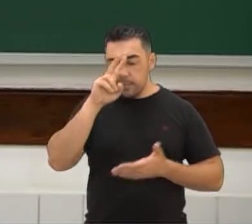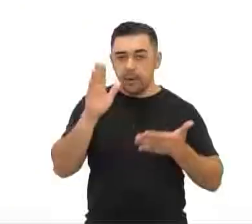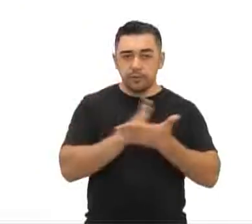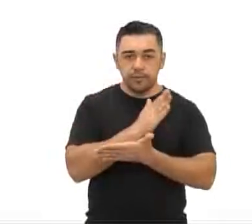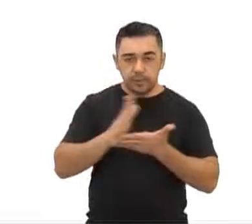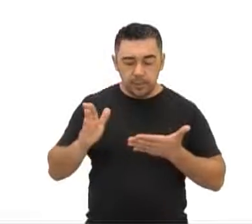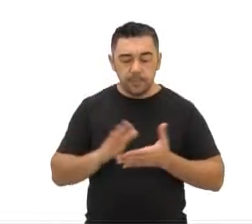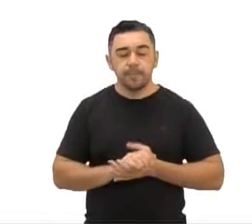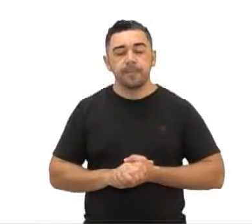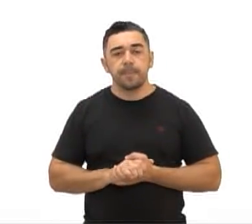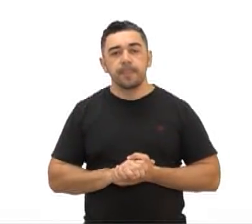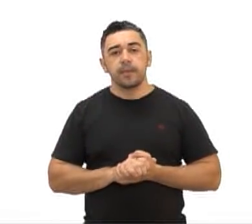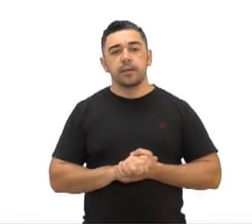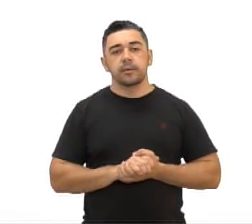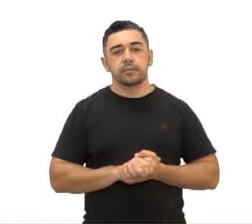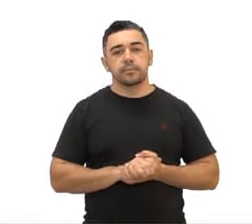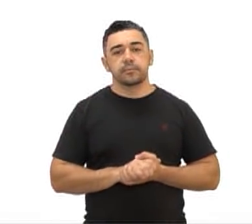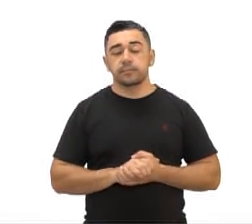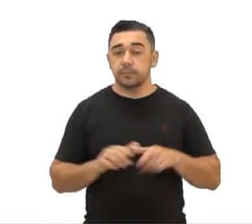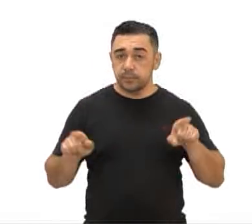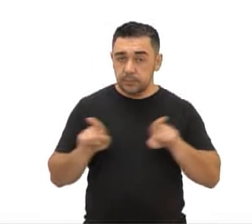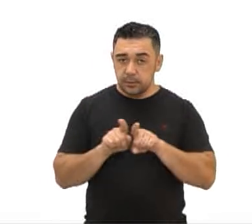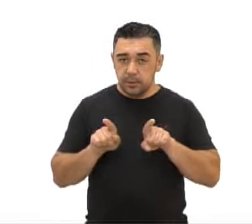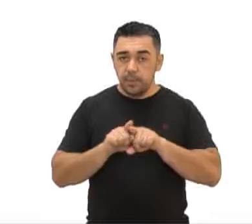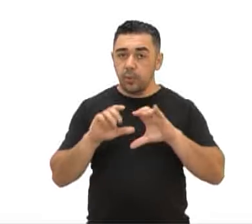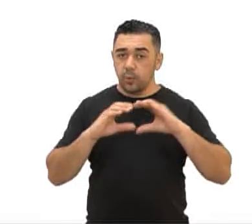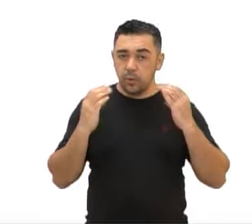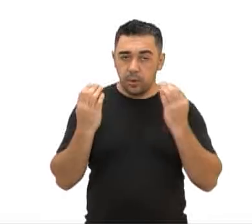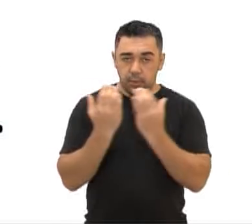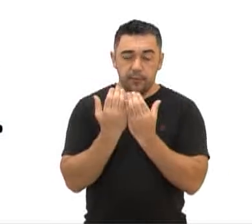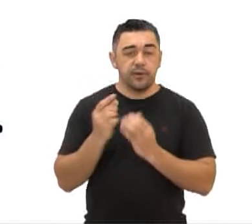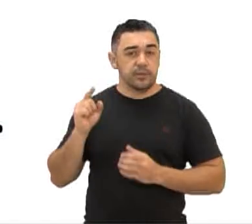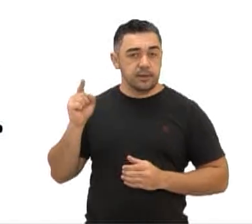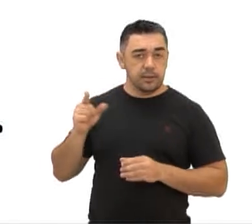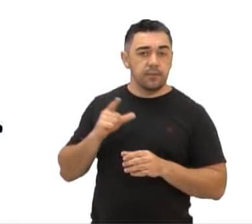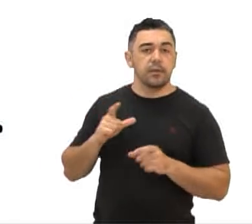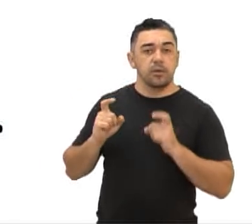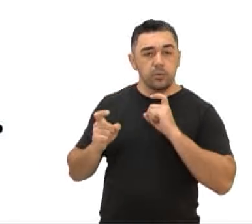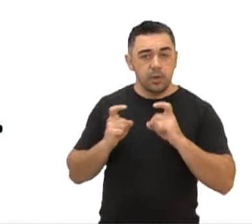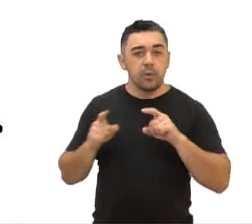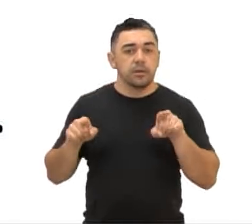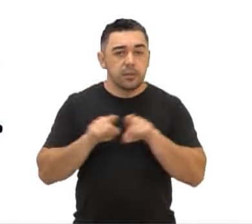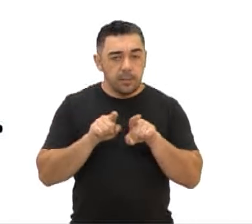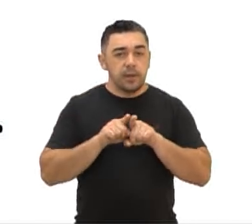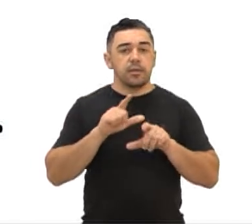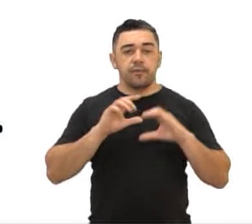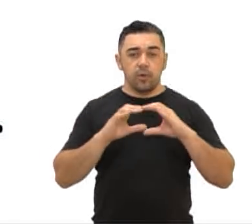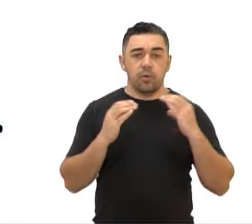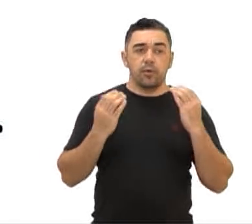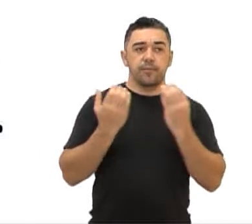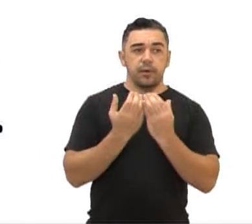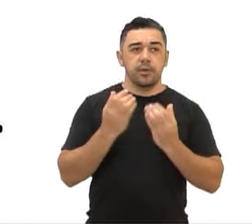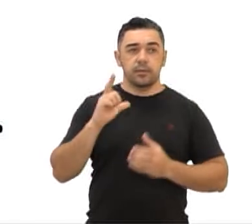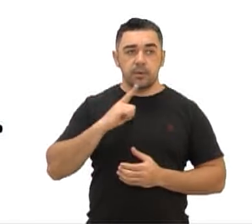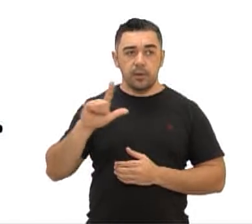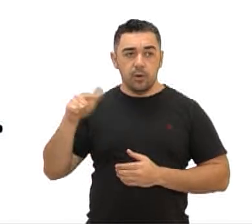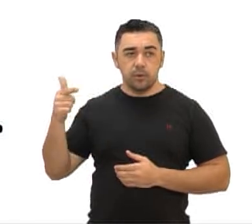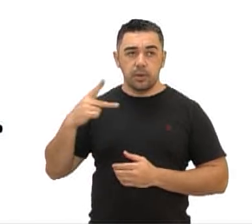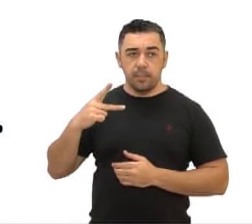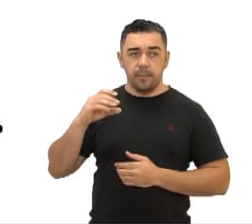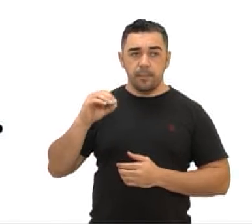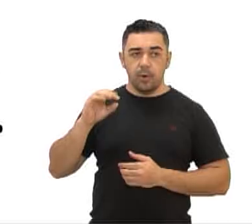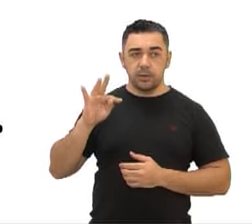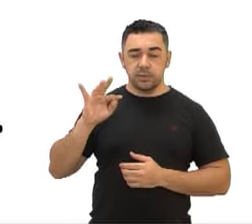bem importante. Além da Conferência de Yalta, nós temos também a Conferência de Potsdam.